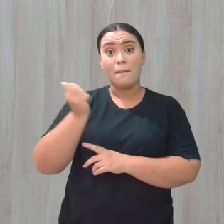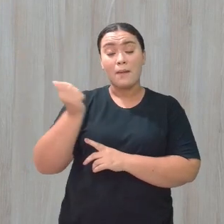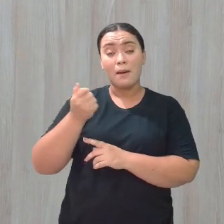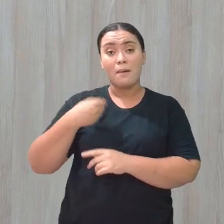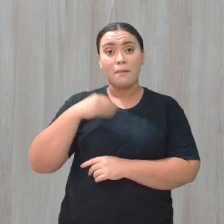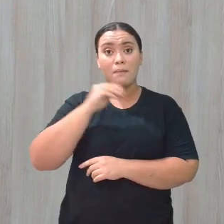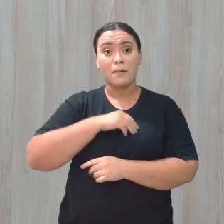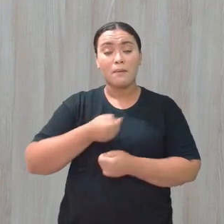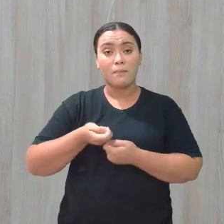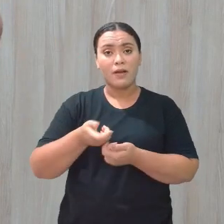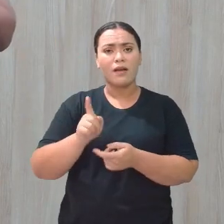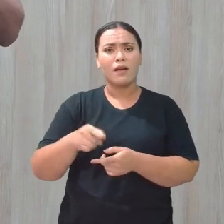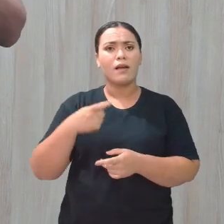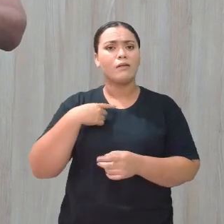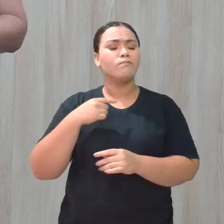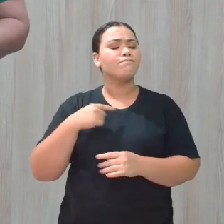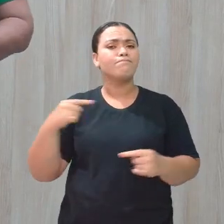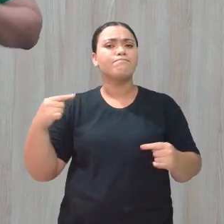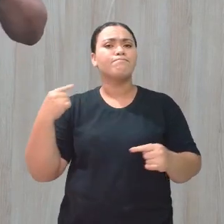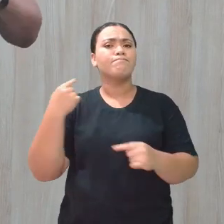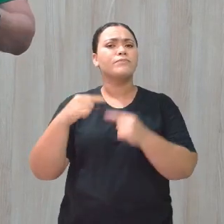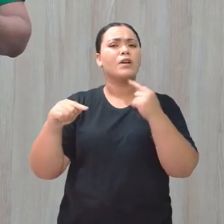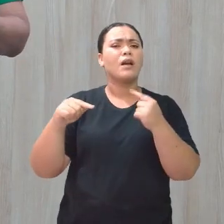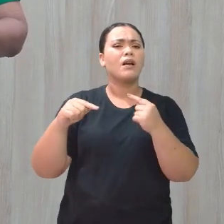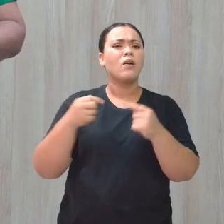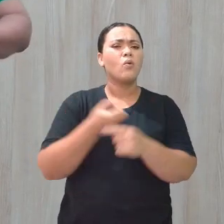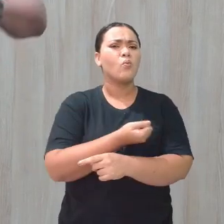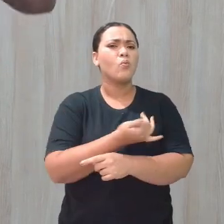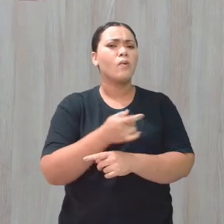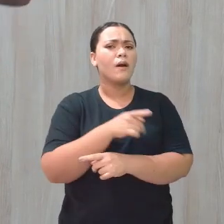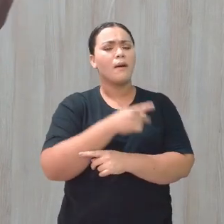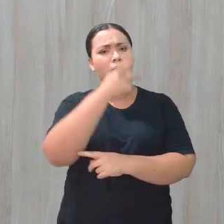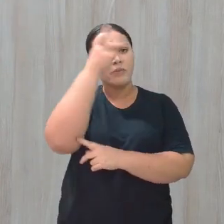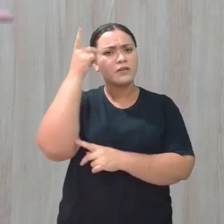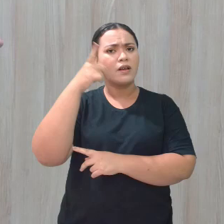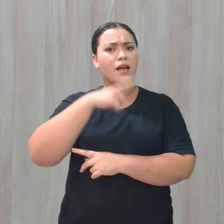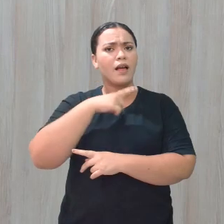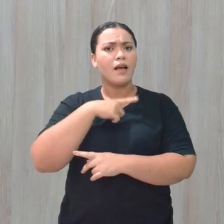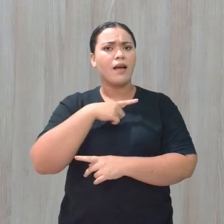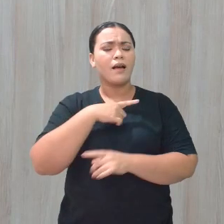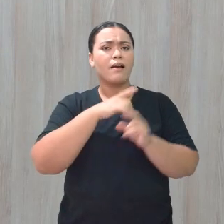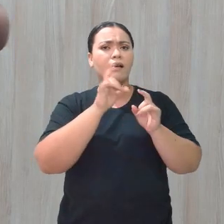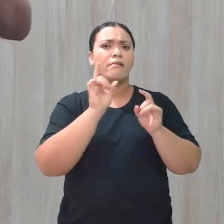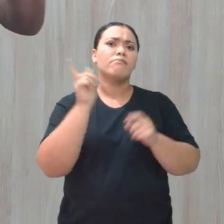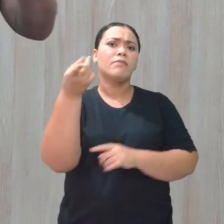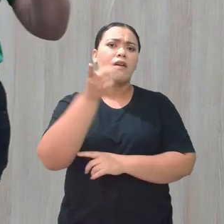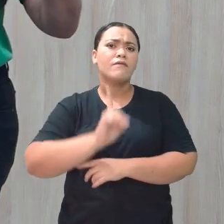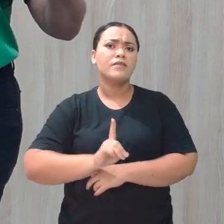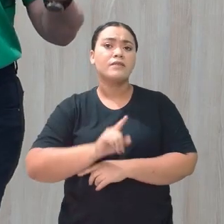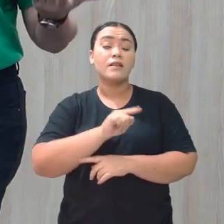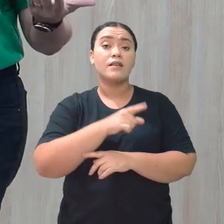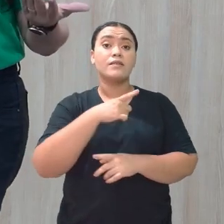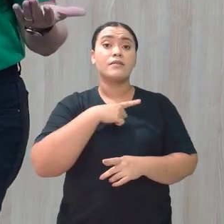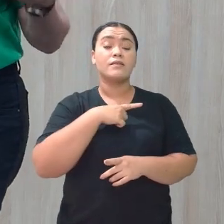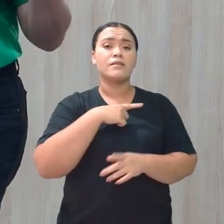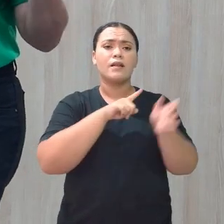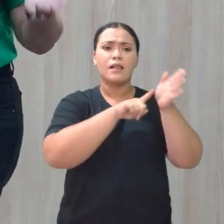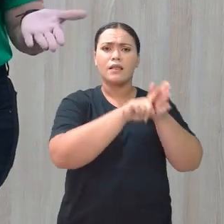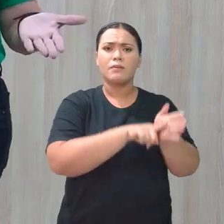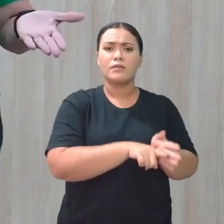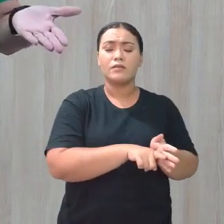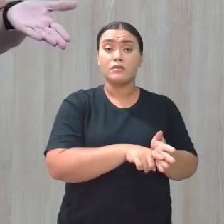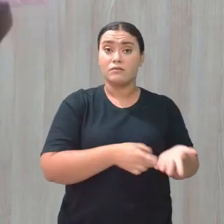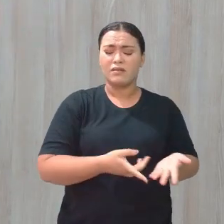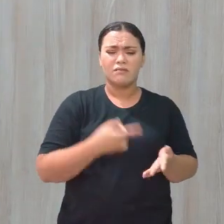não batia com o quantitativo de pessoas com deficiência no Educacenso. Então, os censos escolares